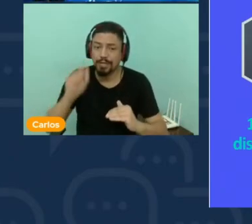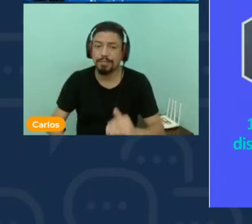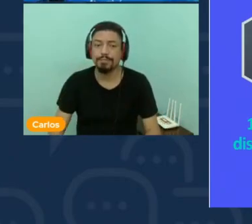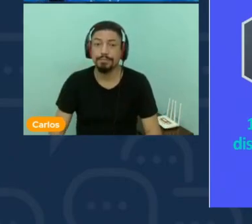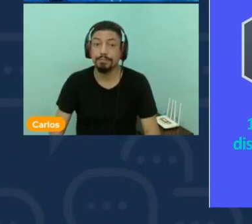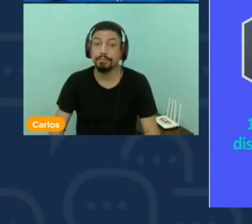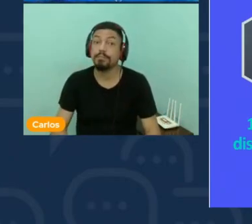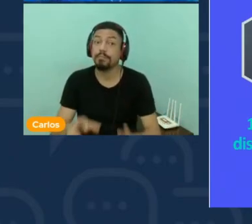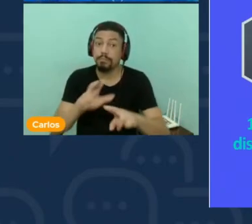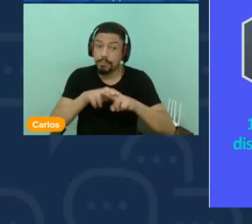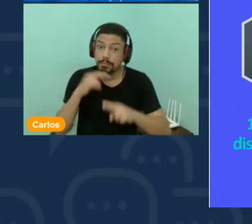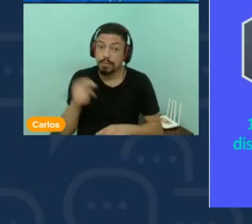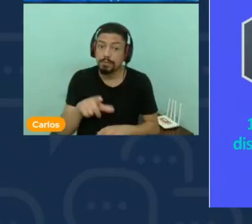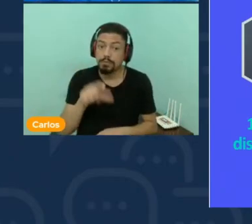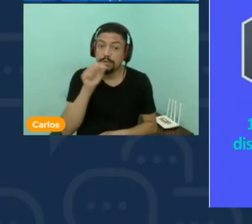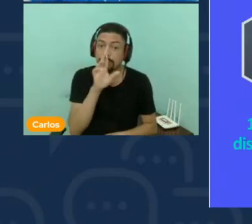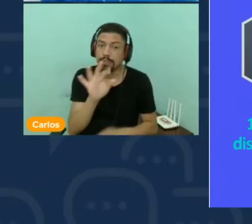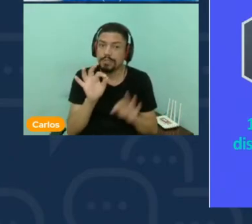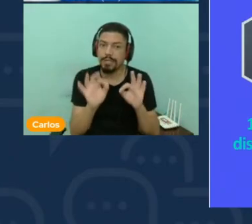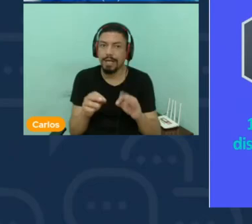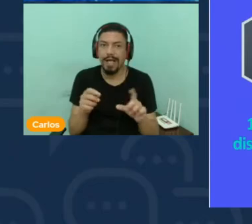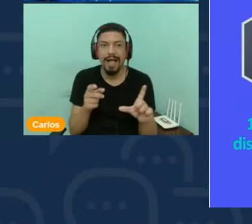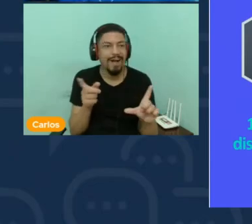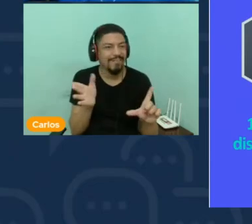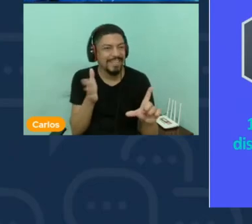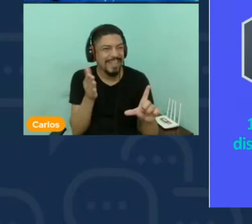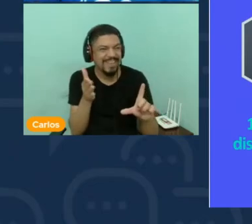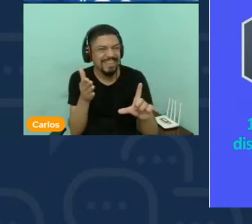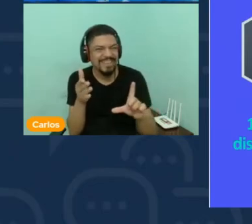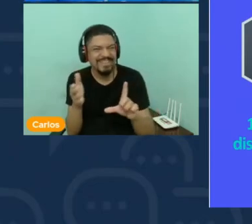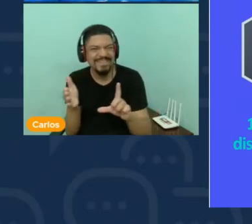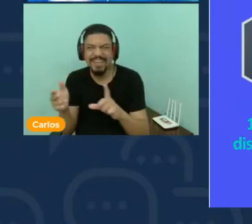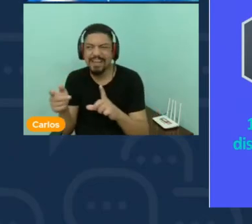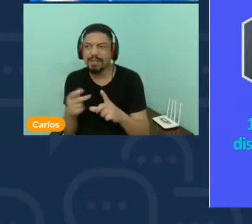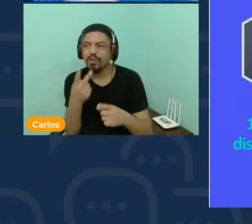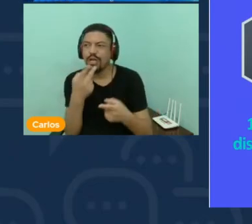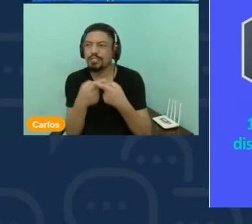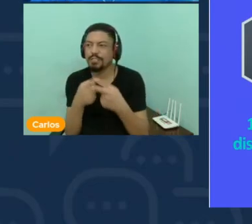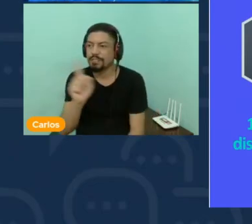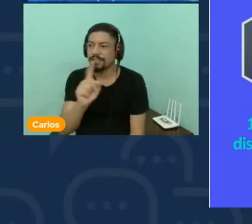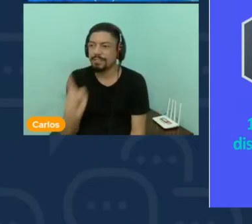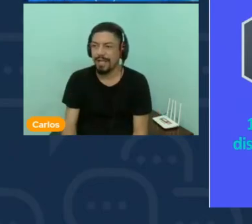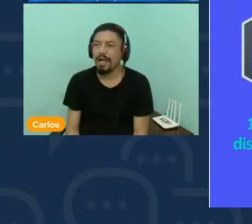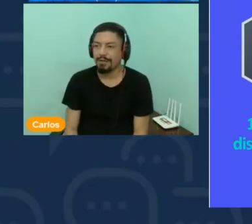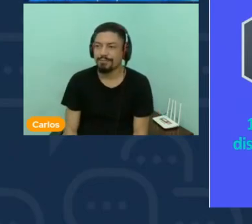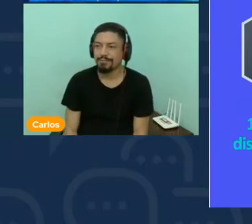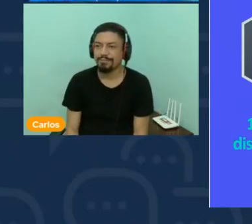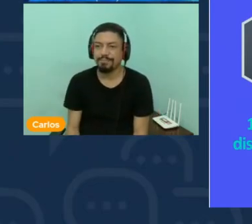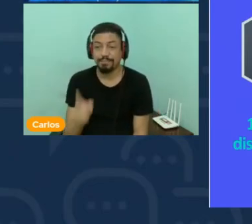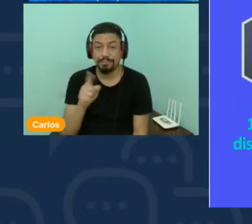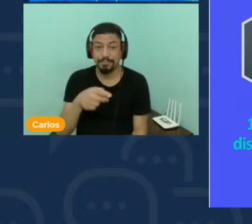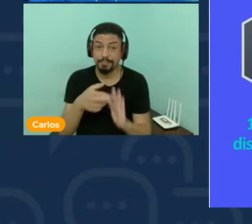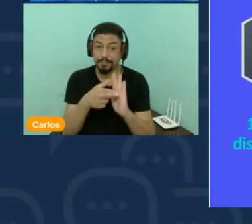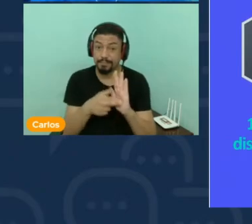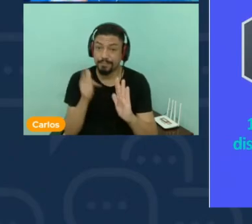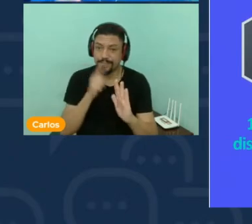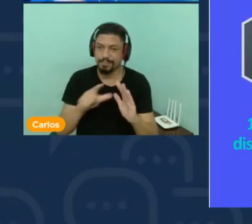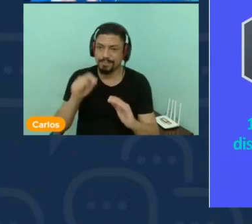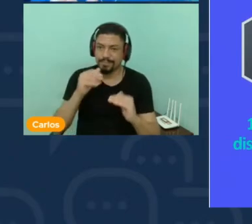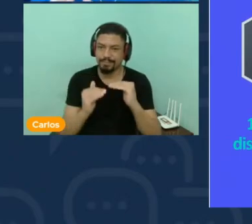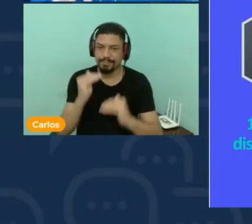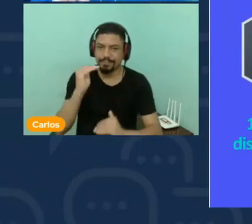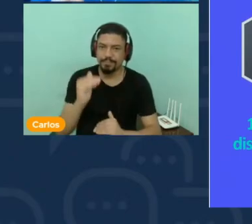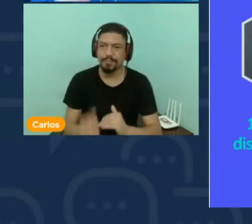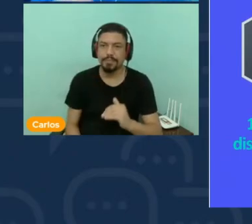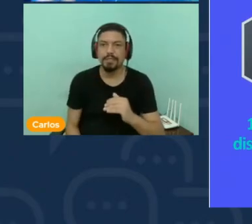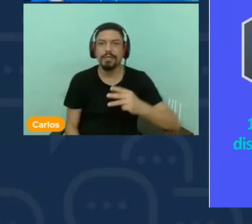gabaritem, pessoal. E não adianta avançar não, viu? Gabaritem. Assistam lá, que isso é um critério de desempate. E